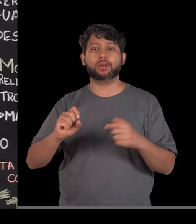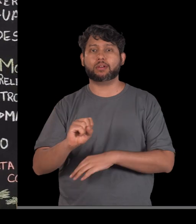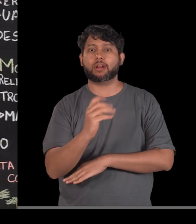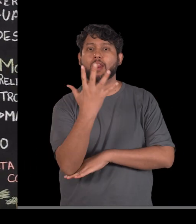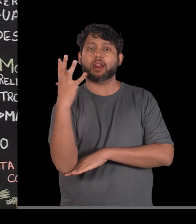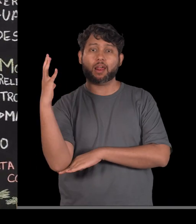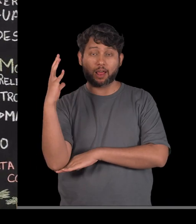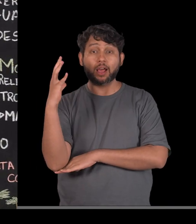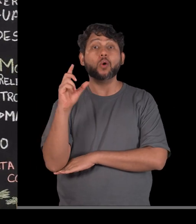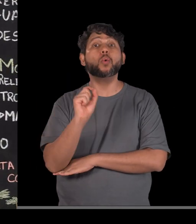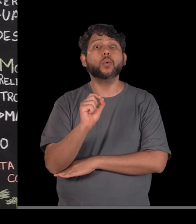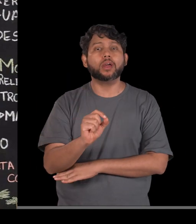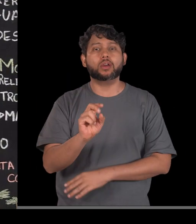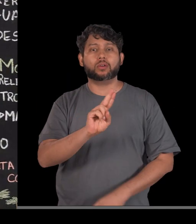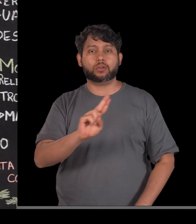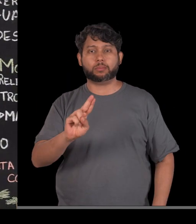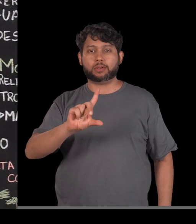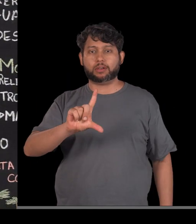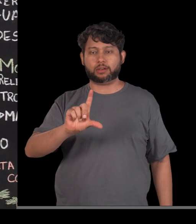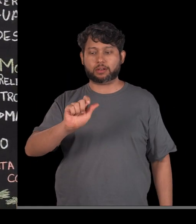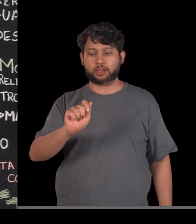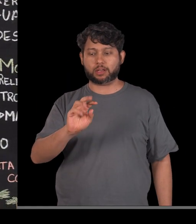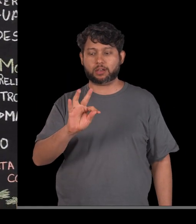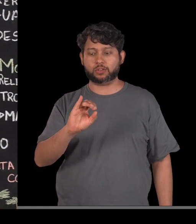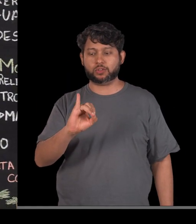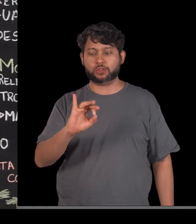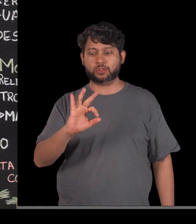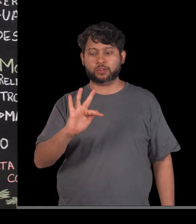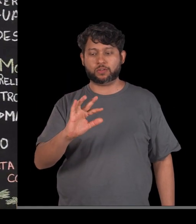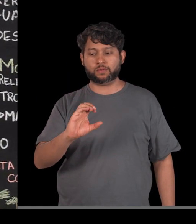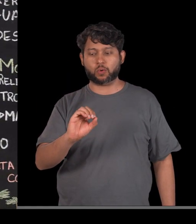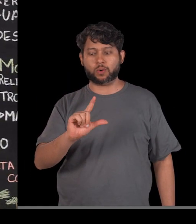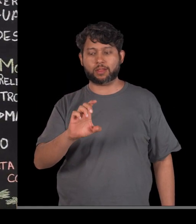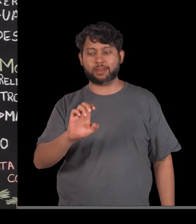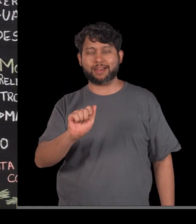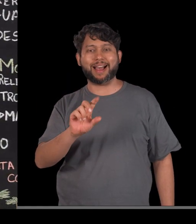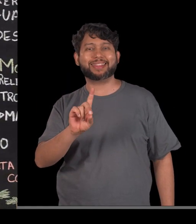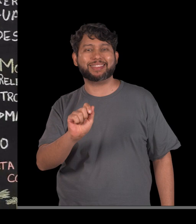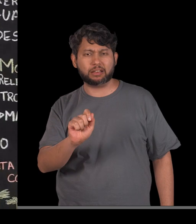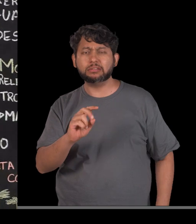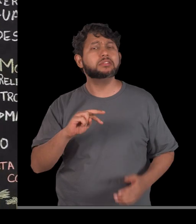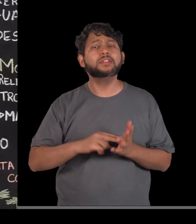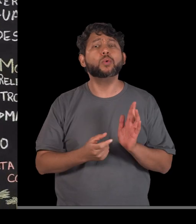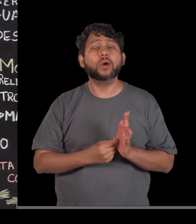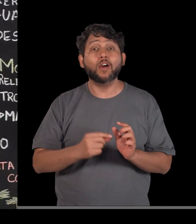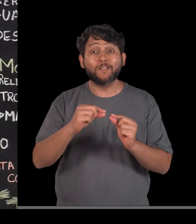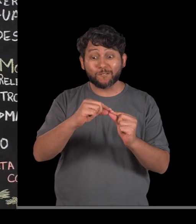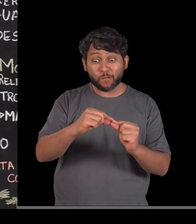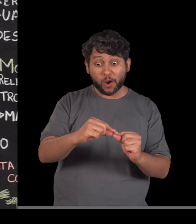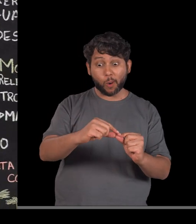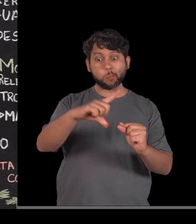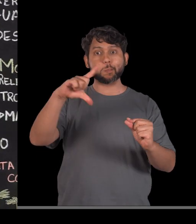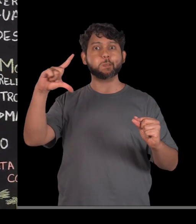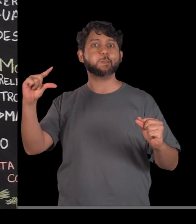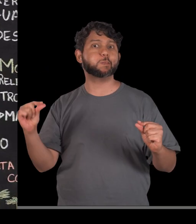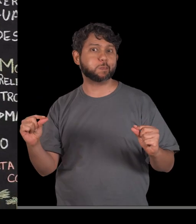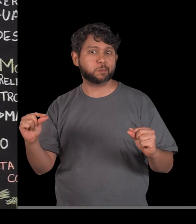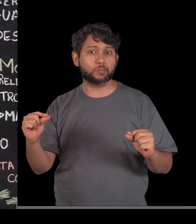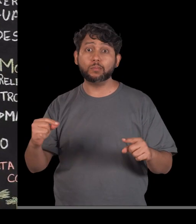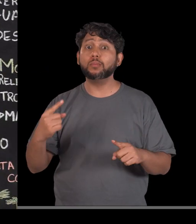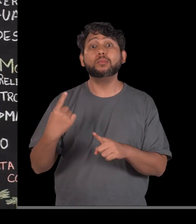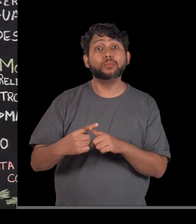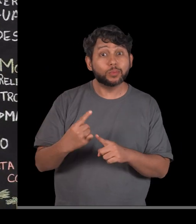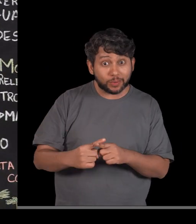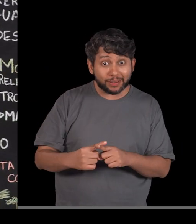principalmente latifoliada. Vegetação latifoliada é aquela vegetação que apresenta folhas largas. Por quê? Porque como tem